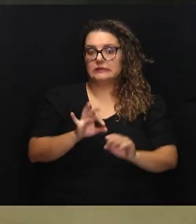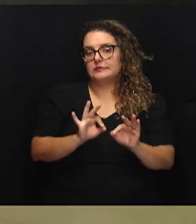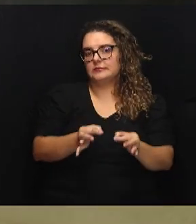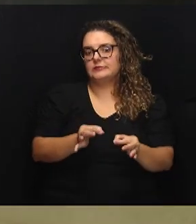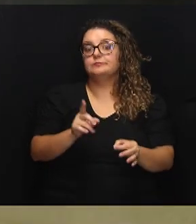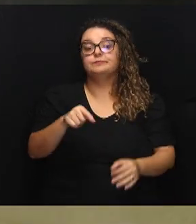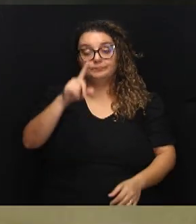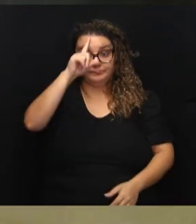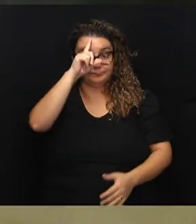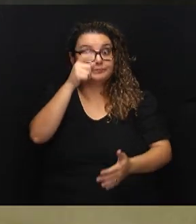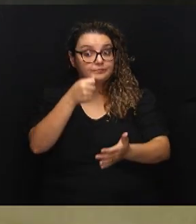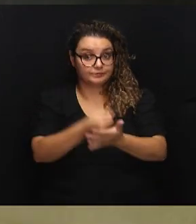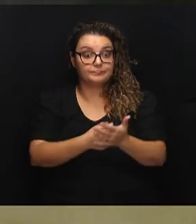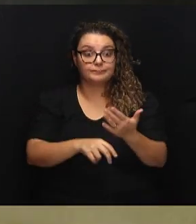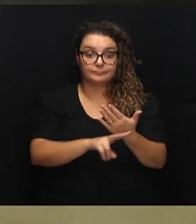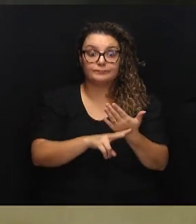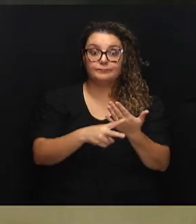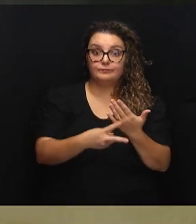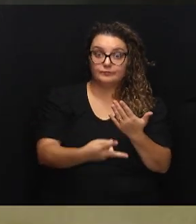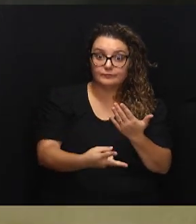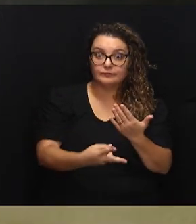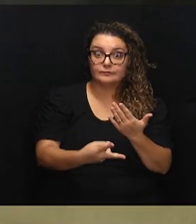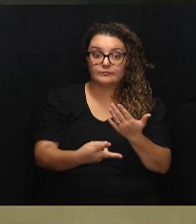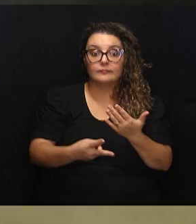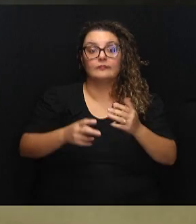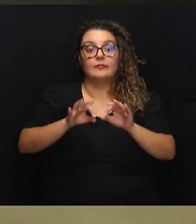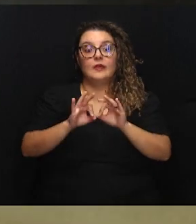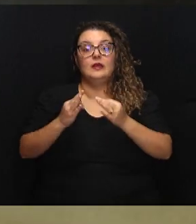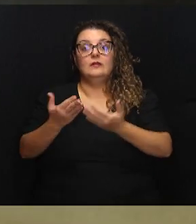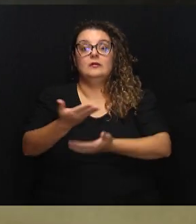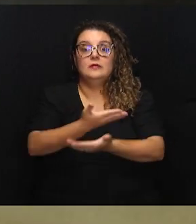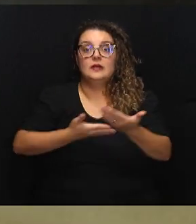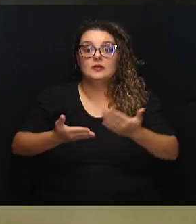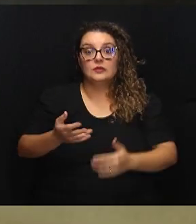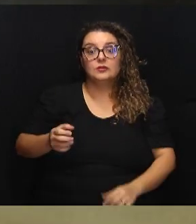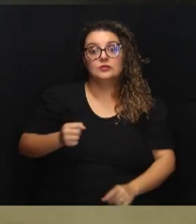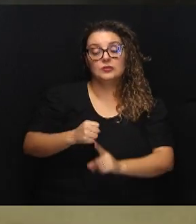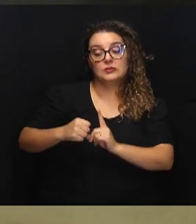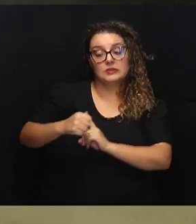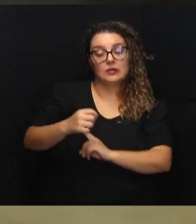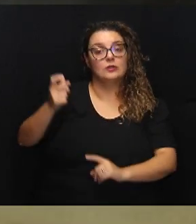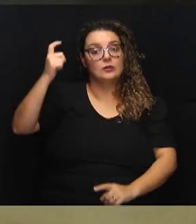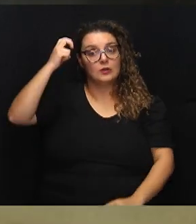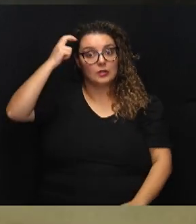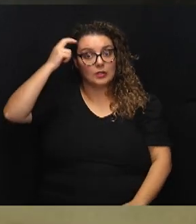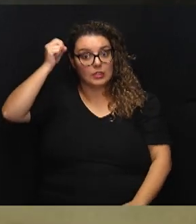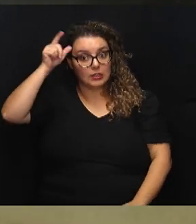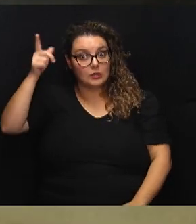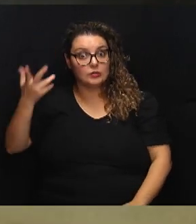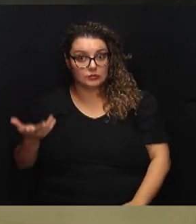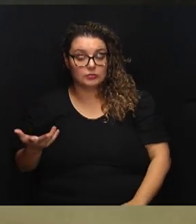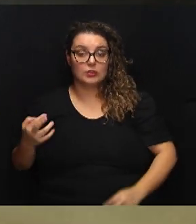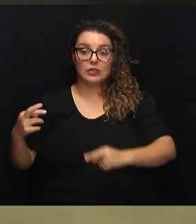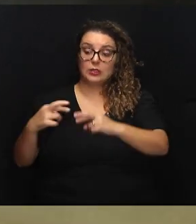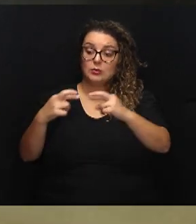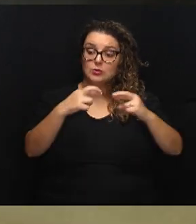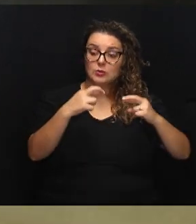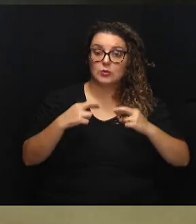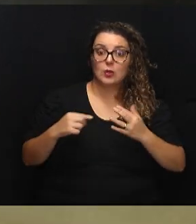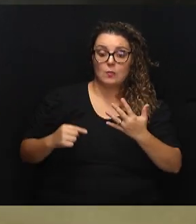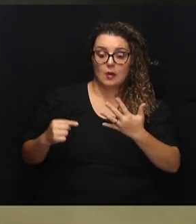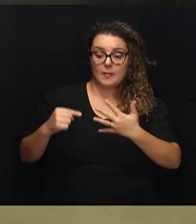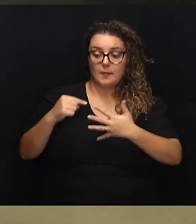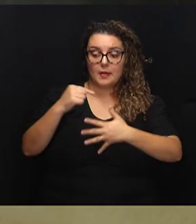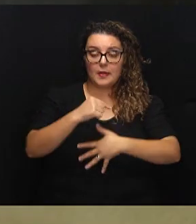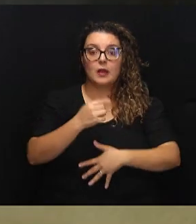decisão que pode refletir influências familiares, sociais e culturais. Hoje a gente analisa, então, os fatores que levam